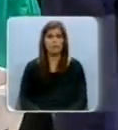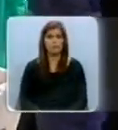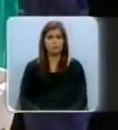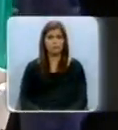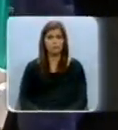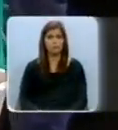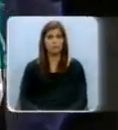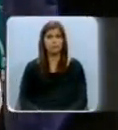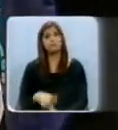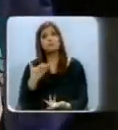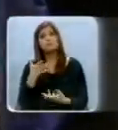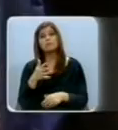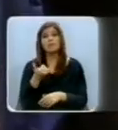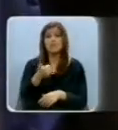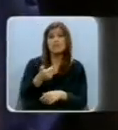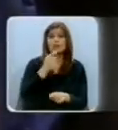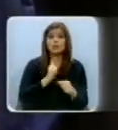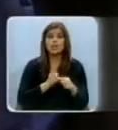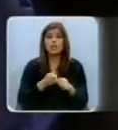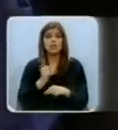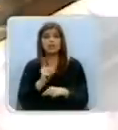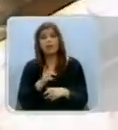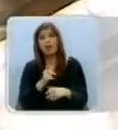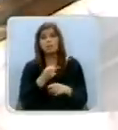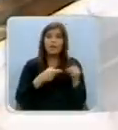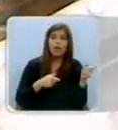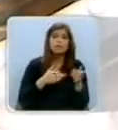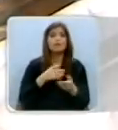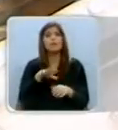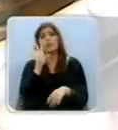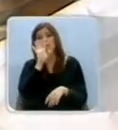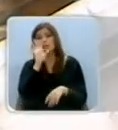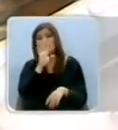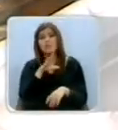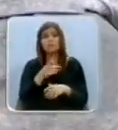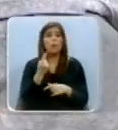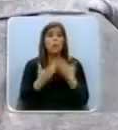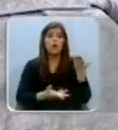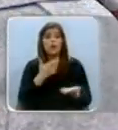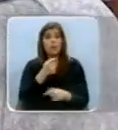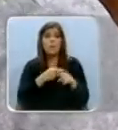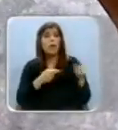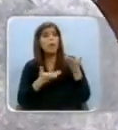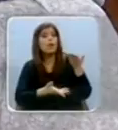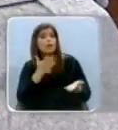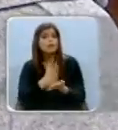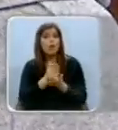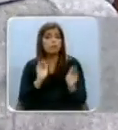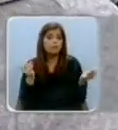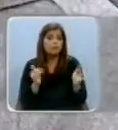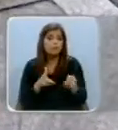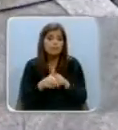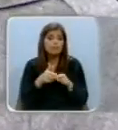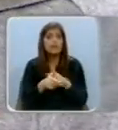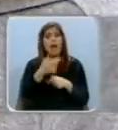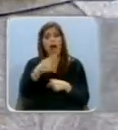Em vez de ir um quarteirão de sardinha, já vai 2,5. Em vez de ir um quilo de faneca, já vai 0,5 quilo. E nota-se até, infelizmente,